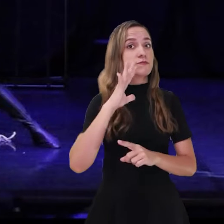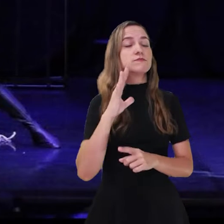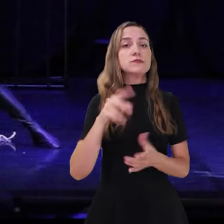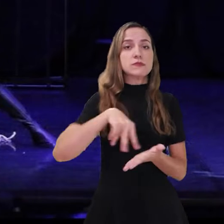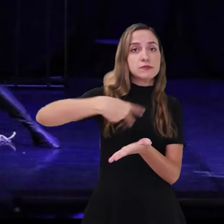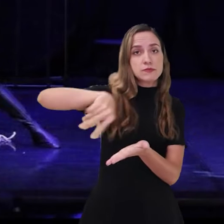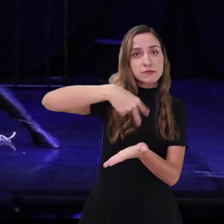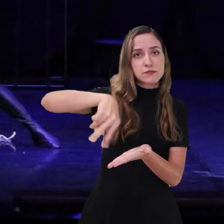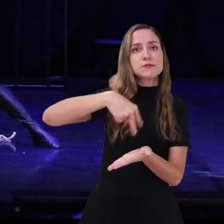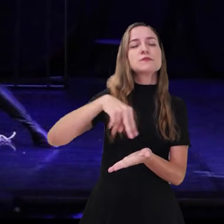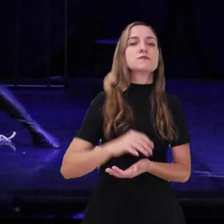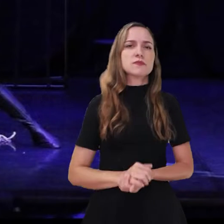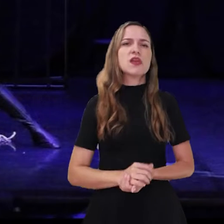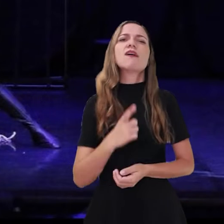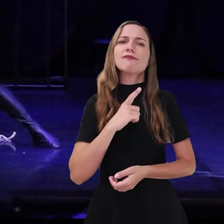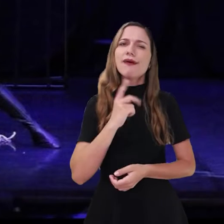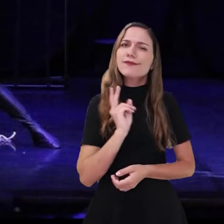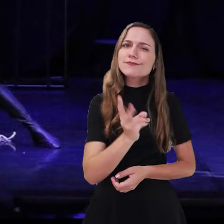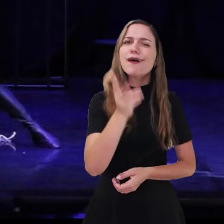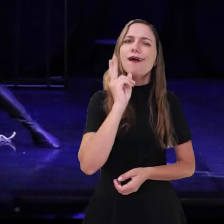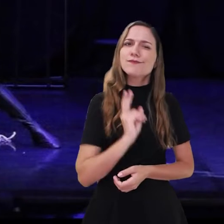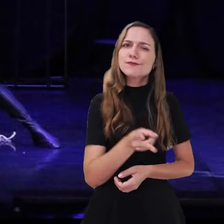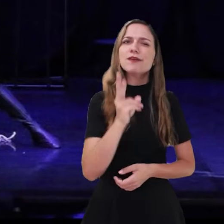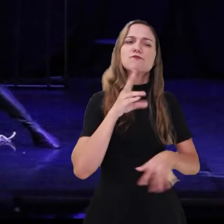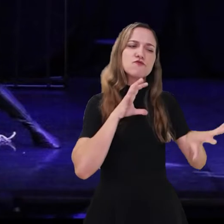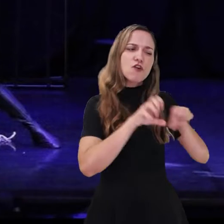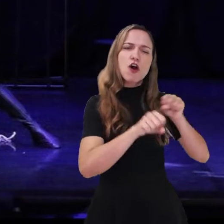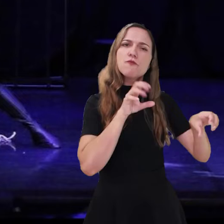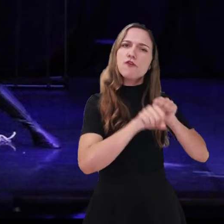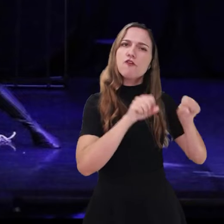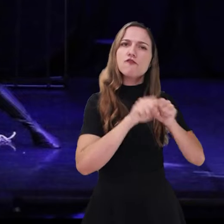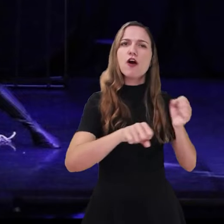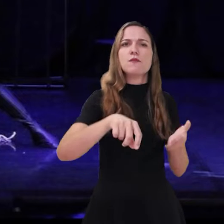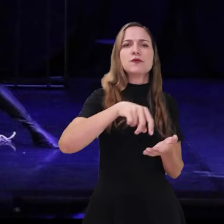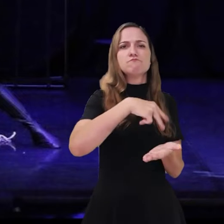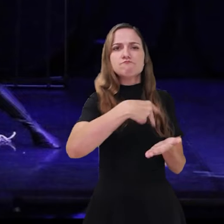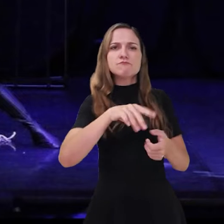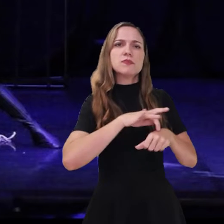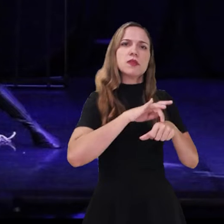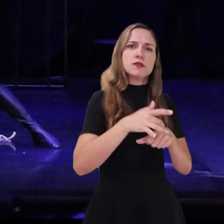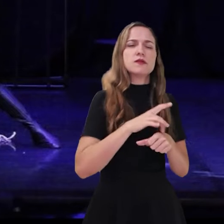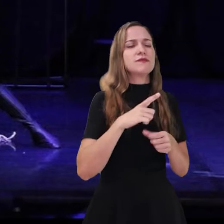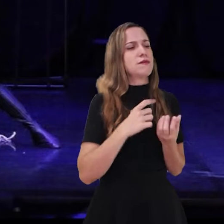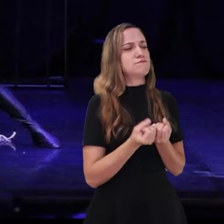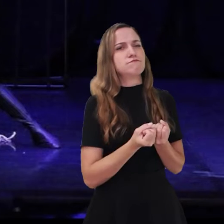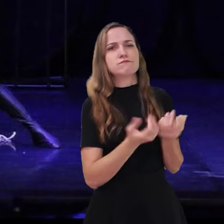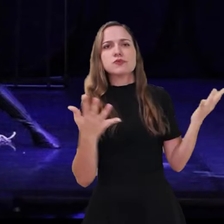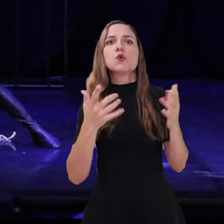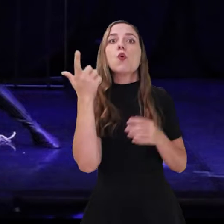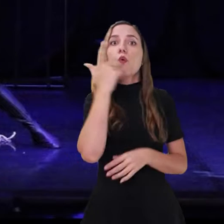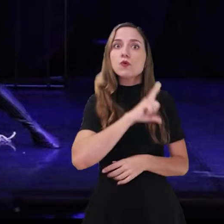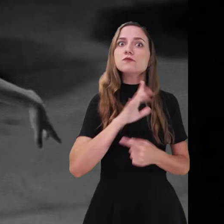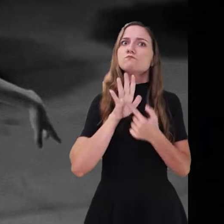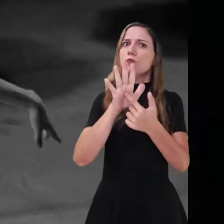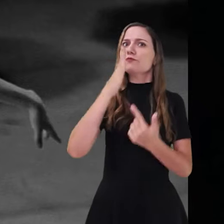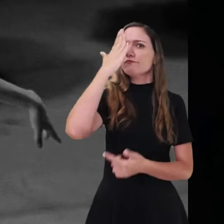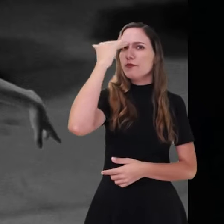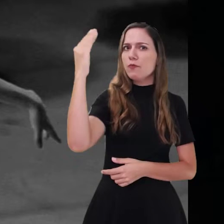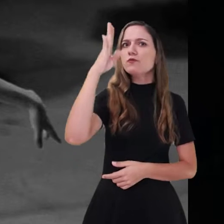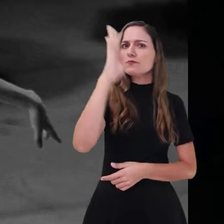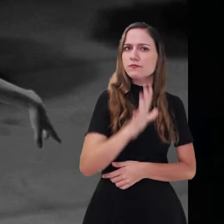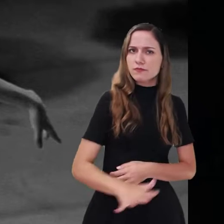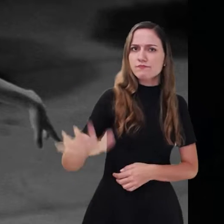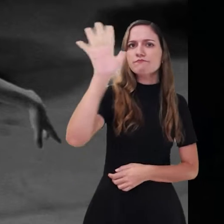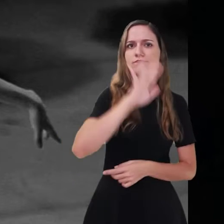de bailarinos são formados na Escola do Futuro em Artes Basileu França e ganham destaque nos cenários nacional e internacional.